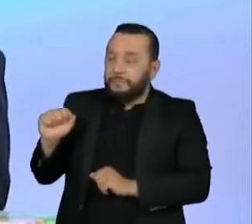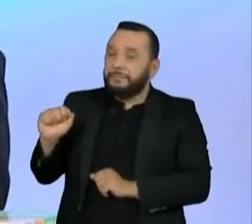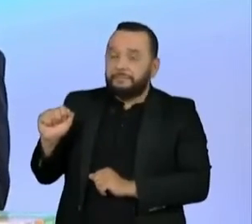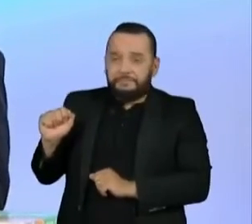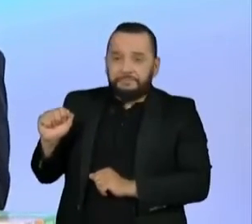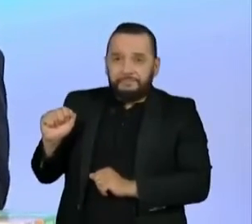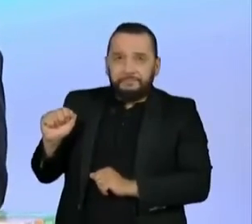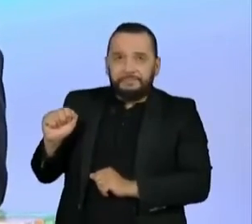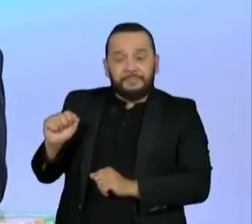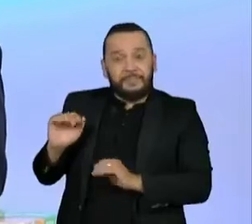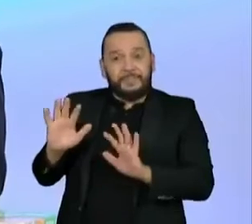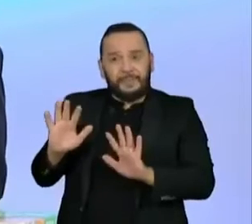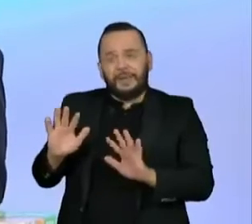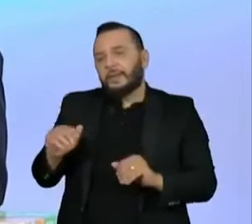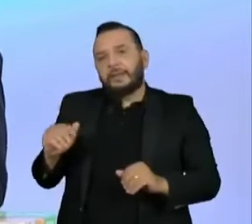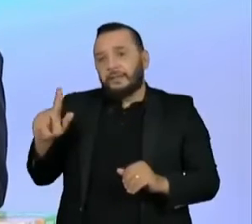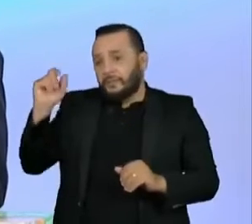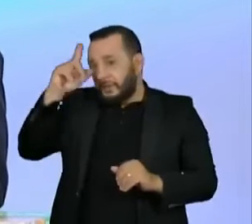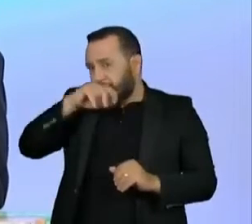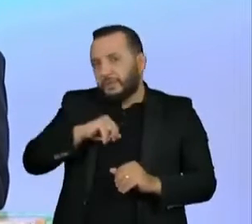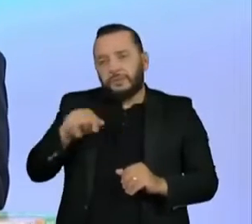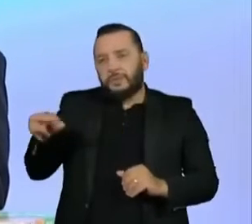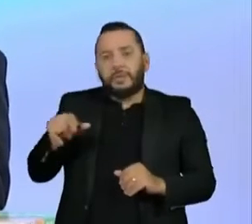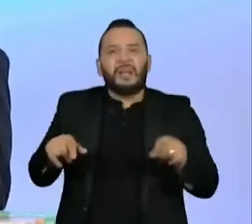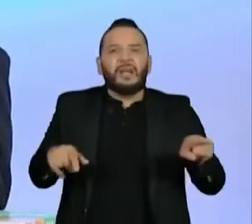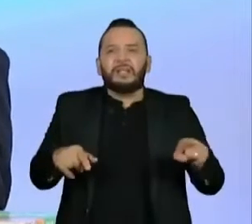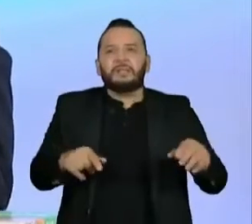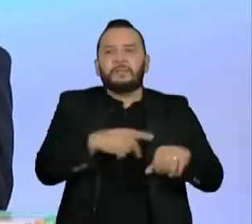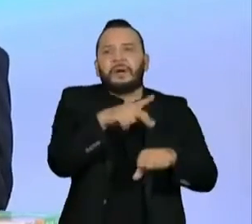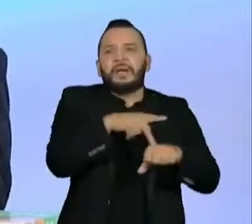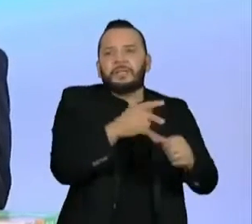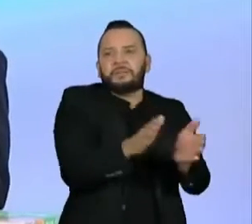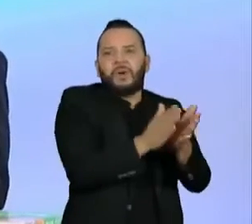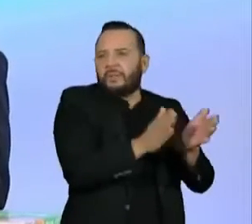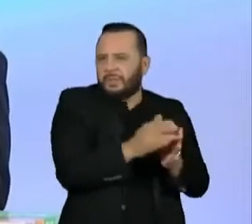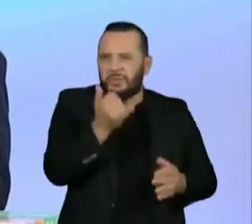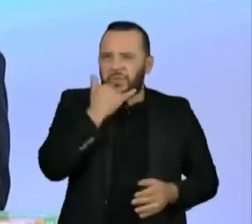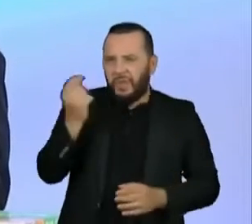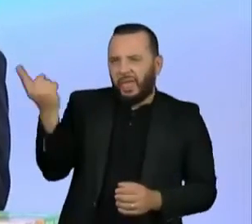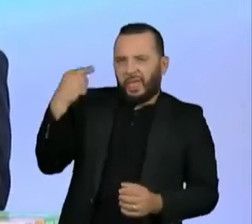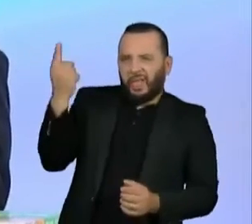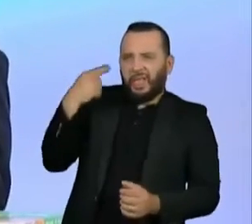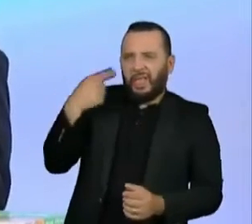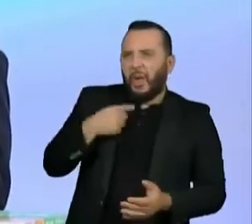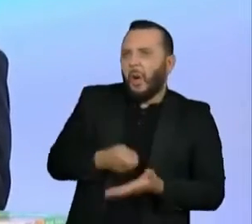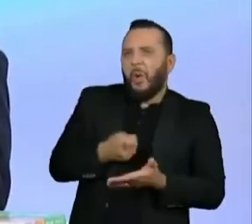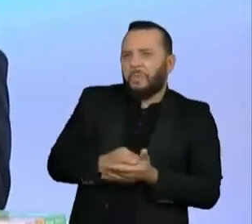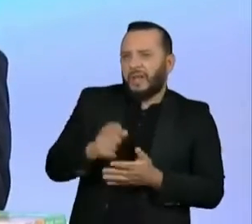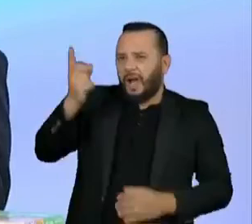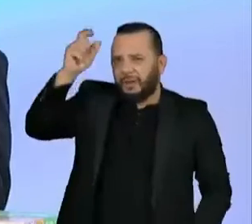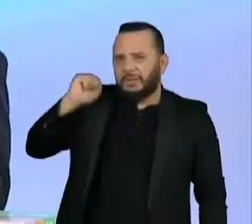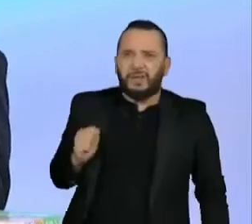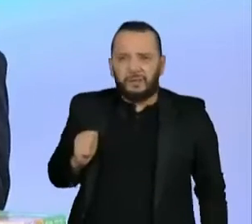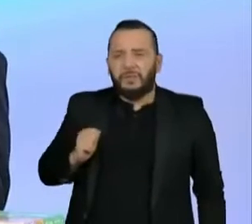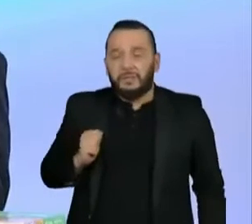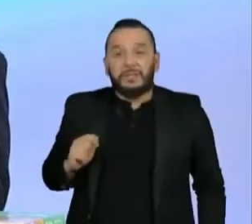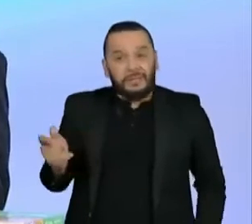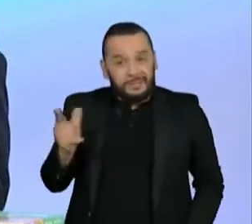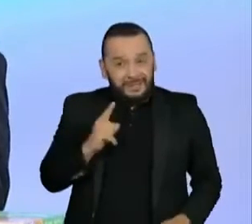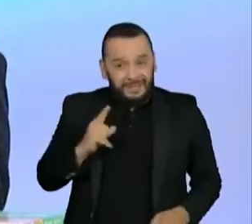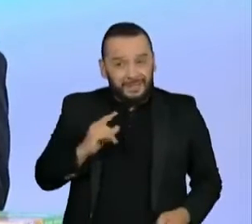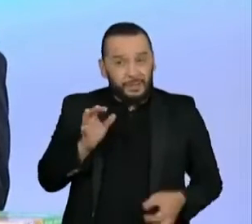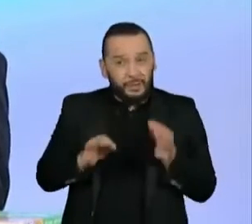países em desenvolvimento nas negociações, argumentam que eles não deveriam ser obrigados a fazer isso. Existe alguma